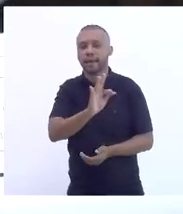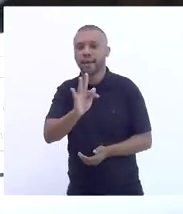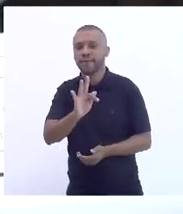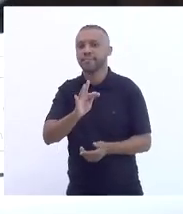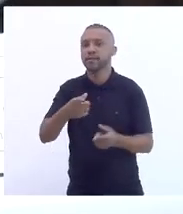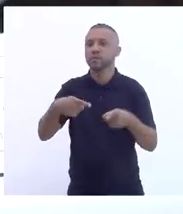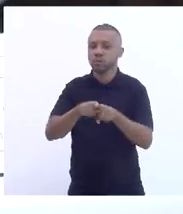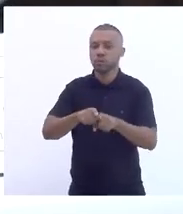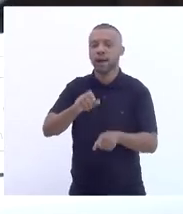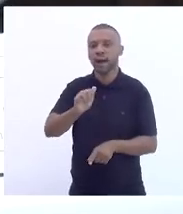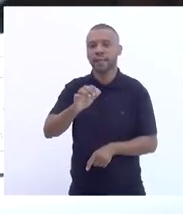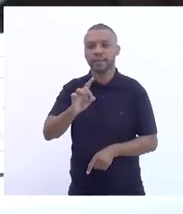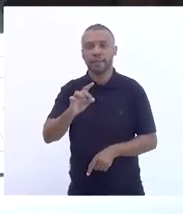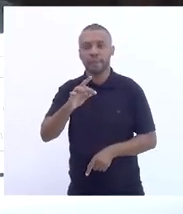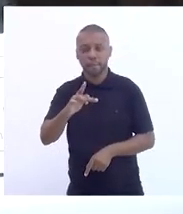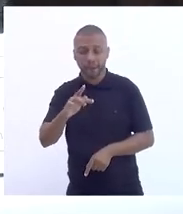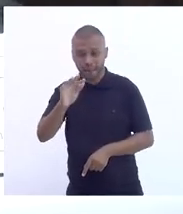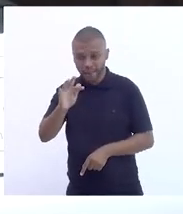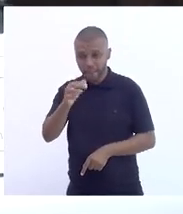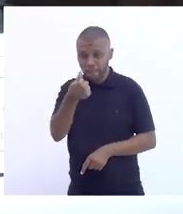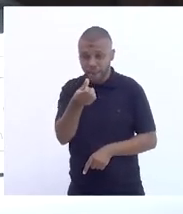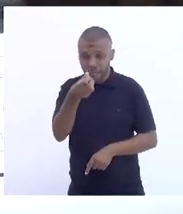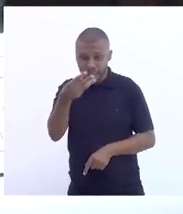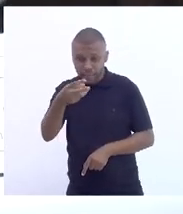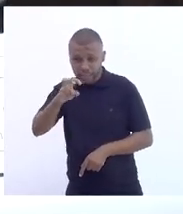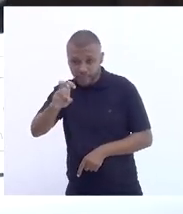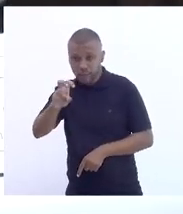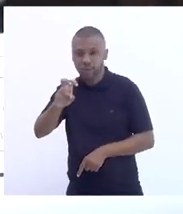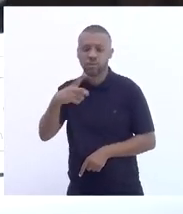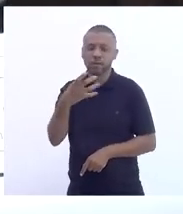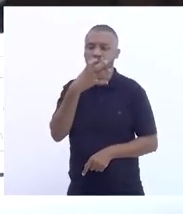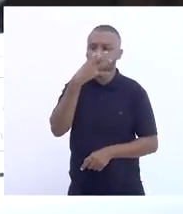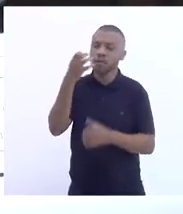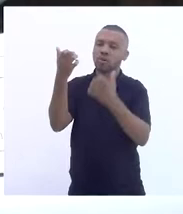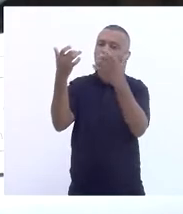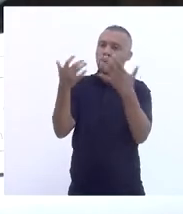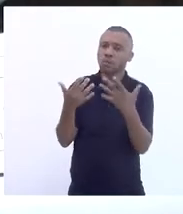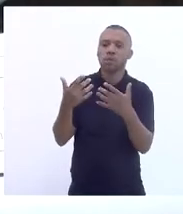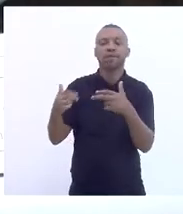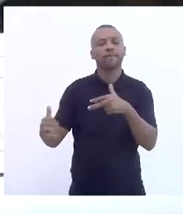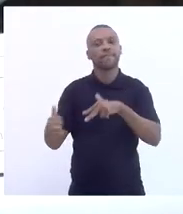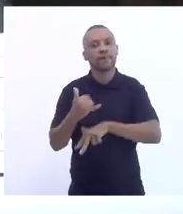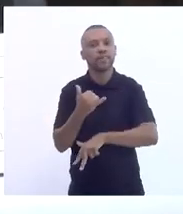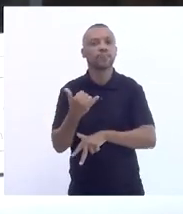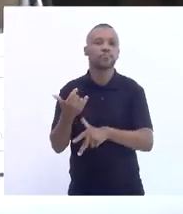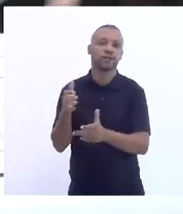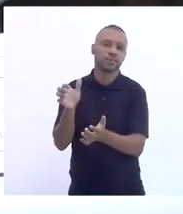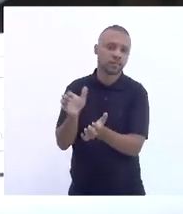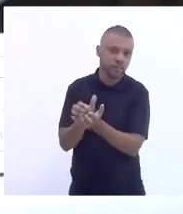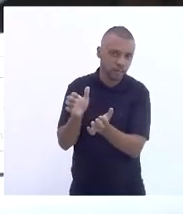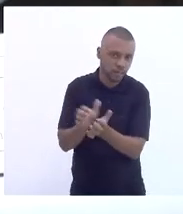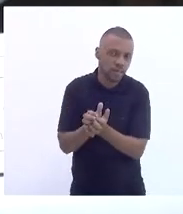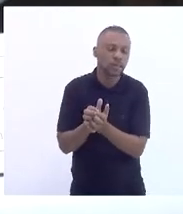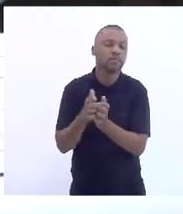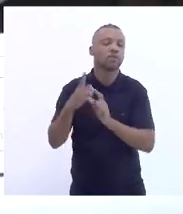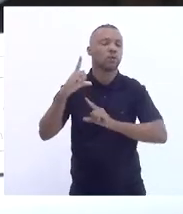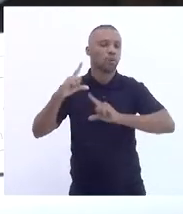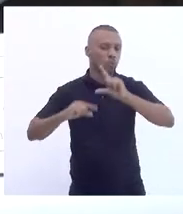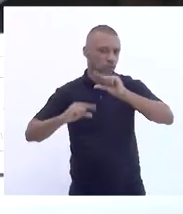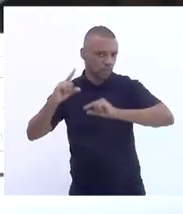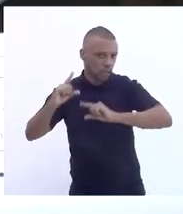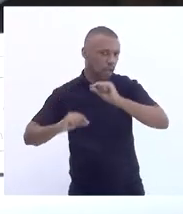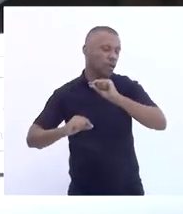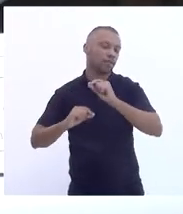início nós estamos e temos a temos trabalhado muito ouvindo familiares e vítimas jacarezinho da Vila Cruzeiro e de tantas comunidades